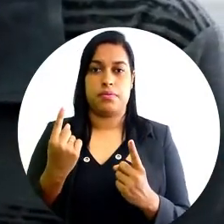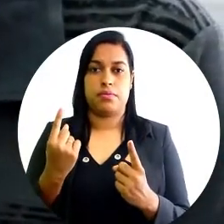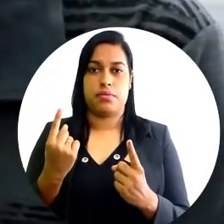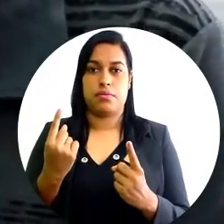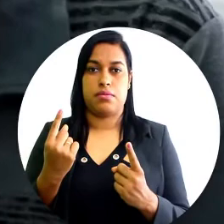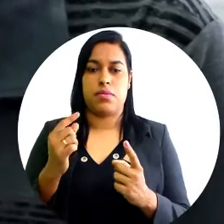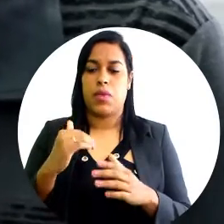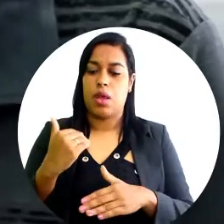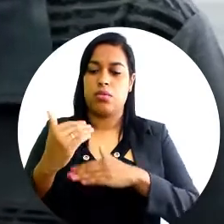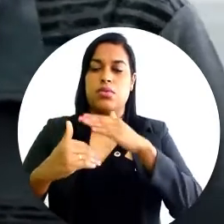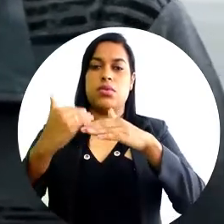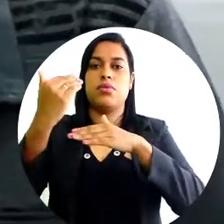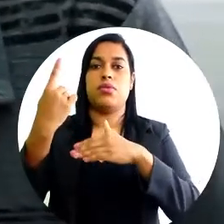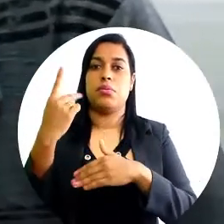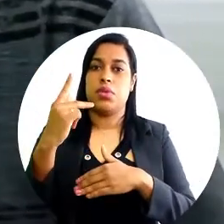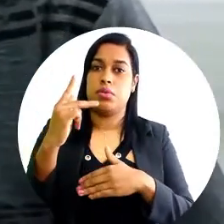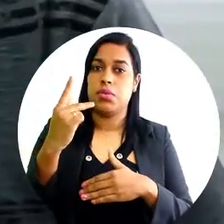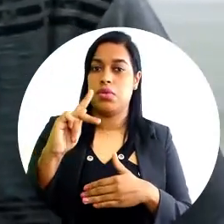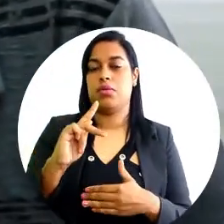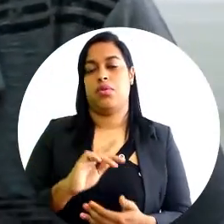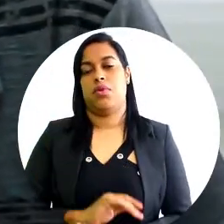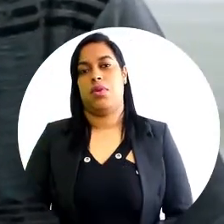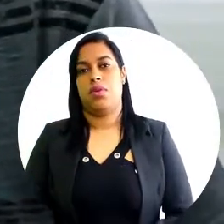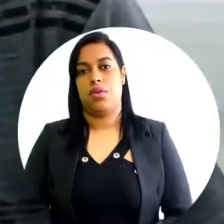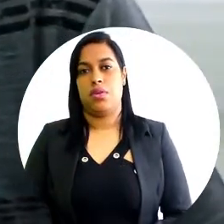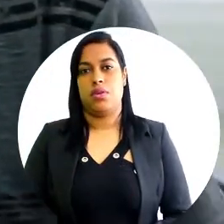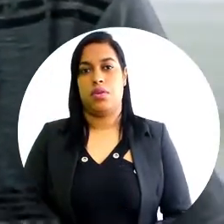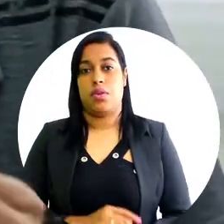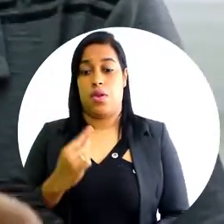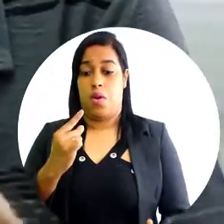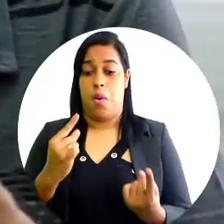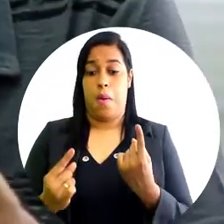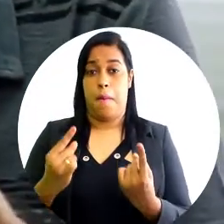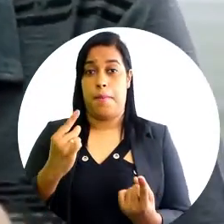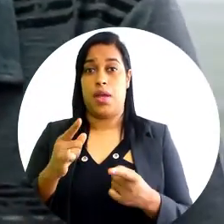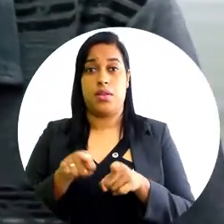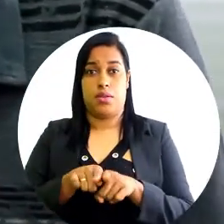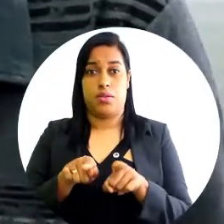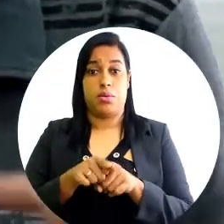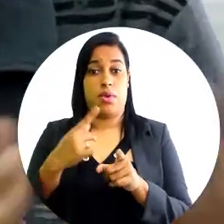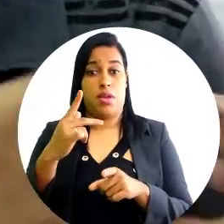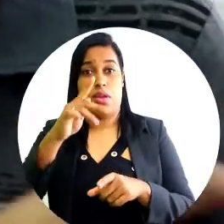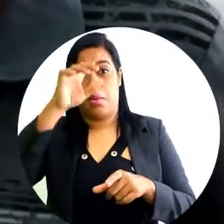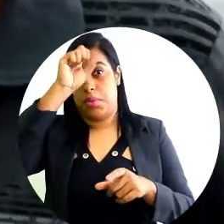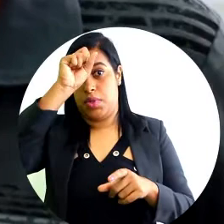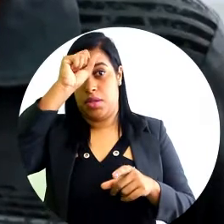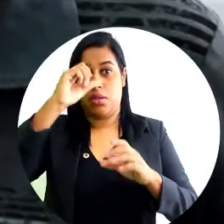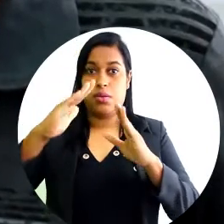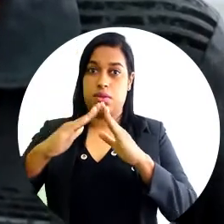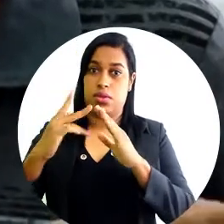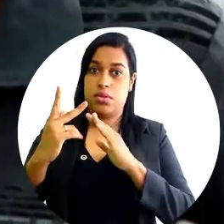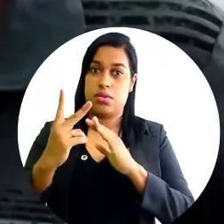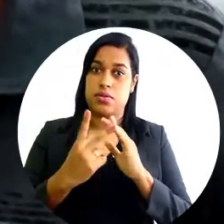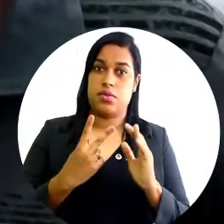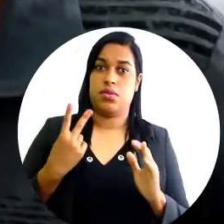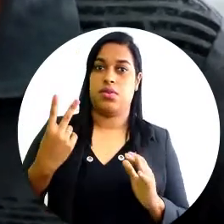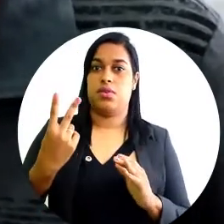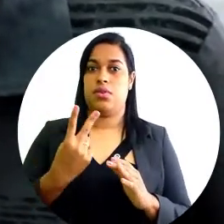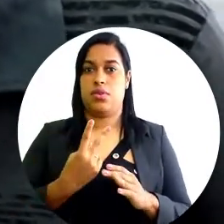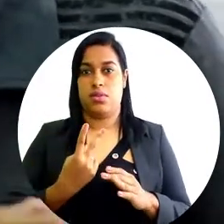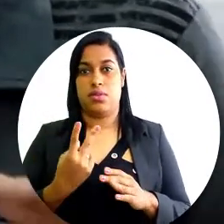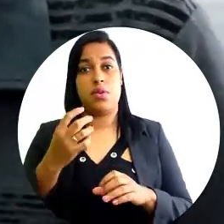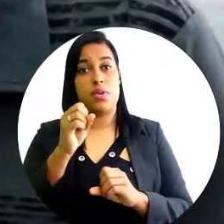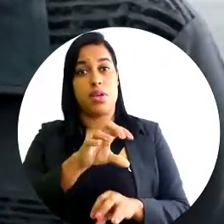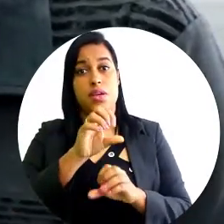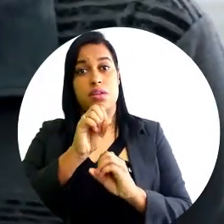vai proporcionar um desenvolvimento para ele, um amadurecimento, e comparando aquilo que ele aprendeu na casa dele e os seus